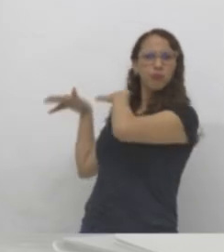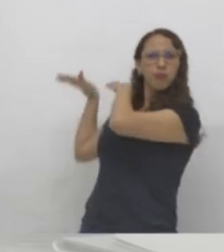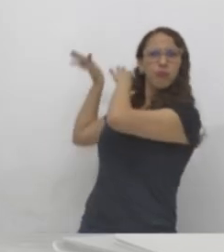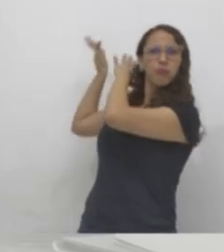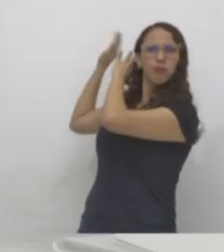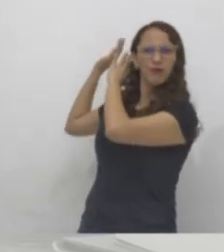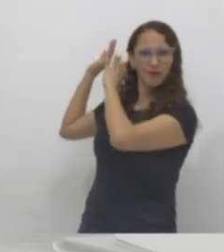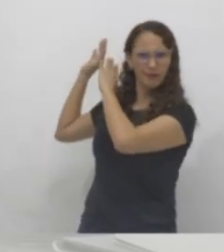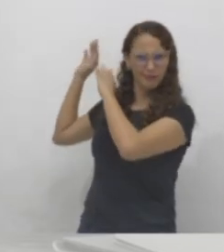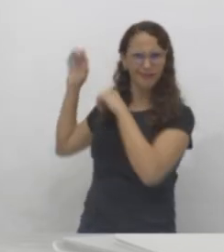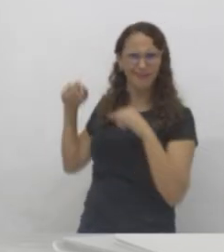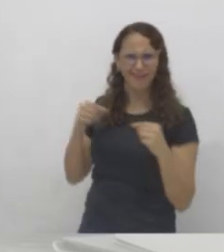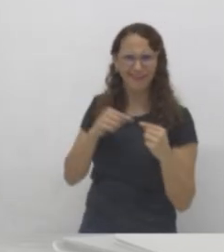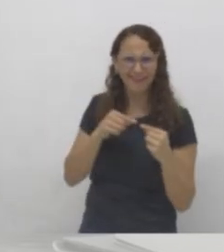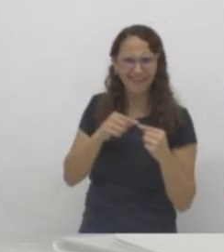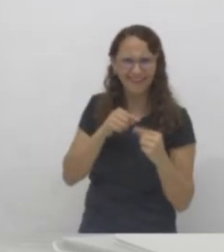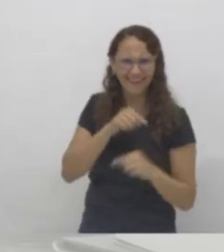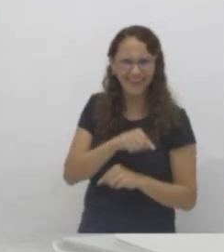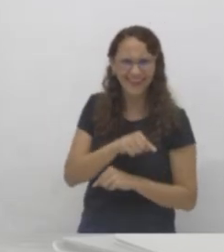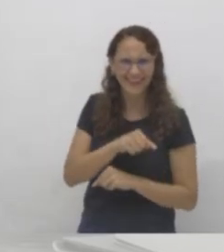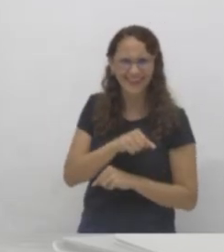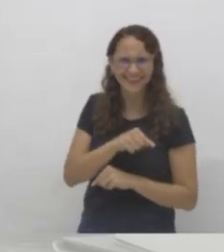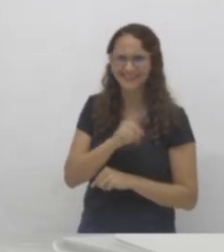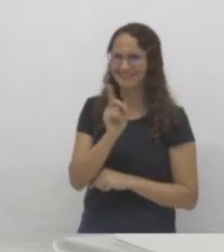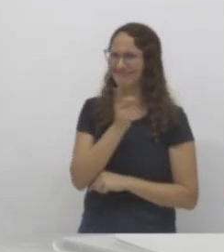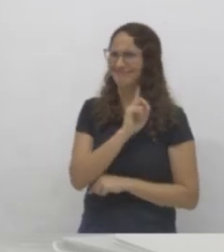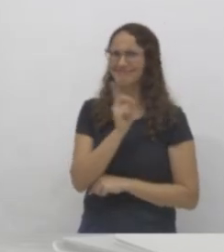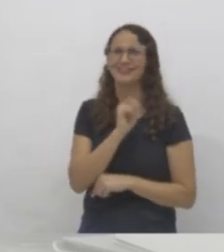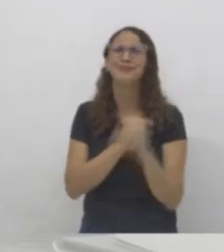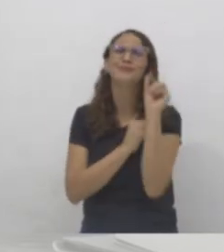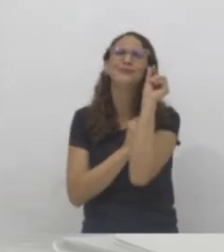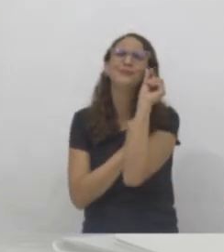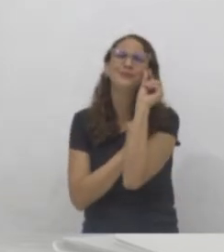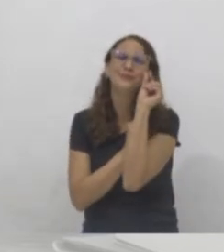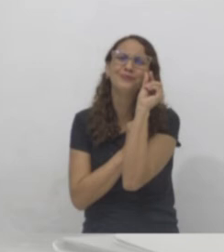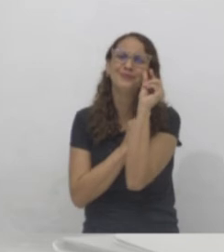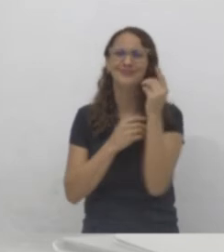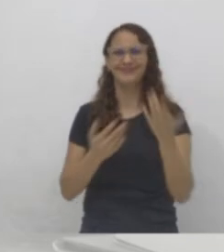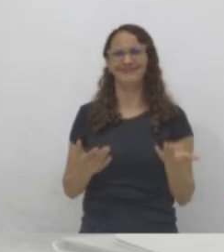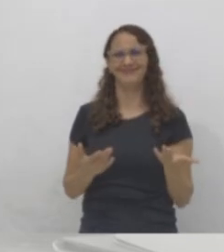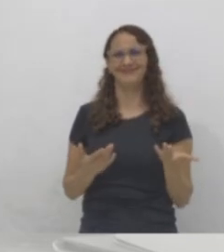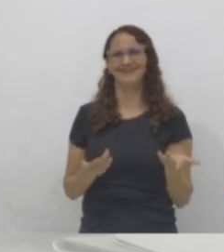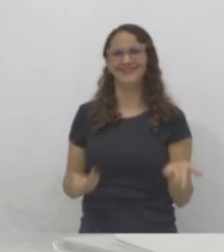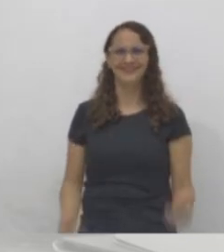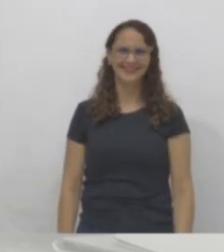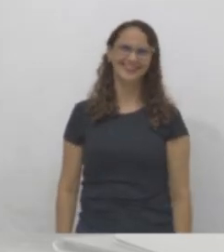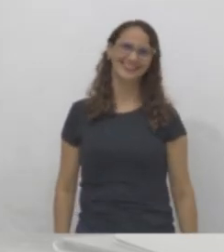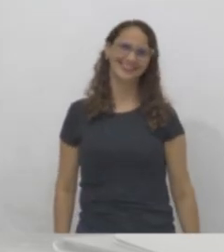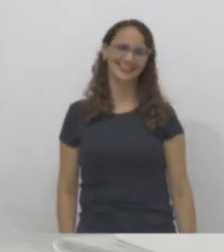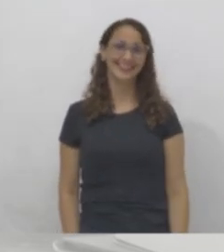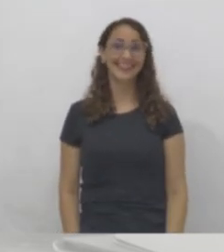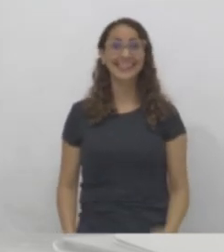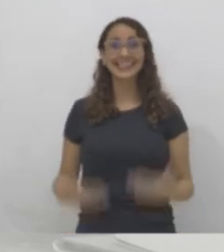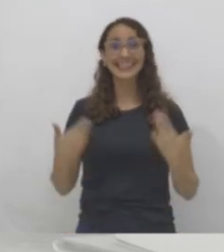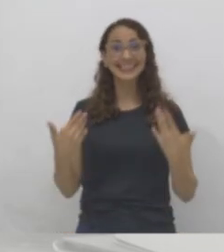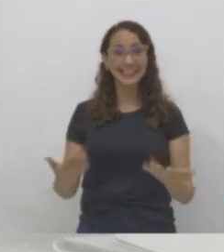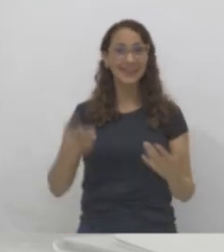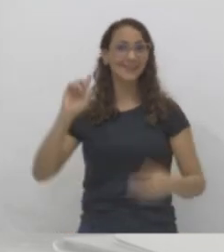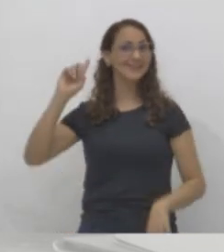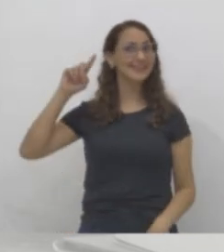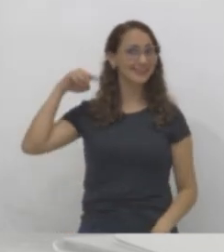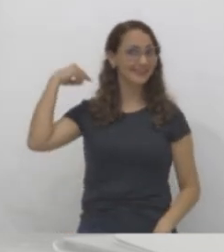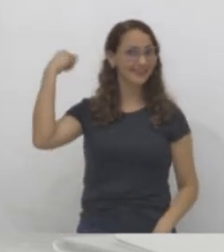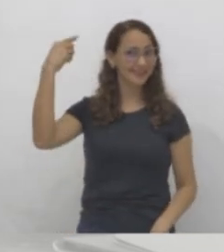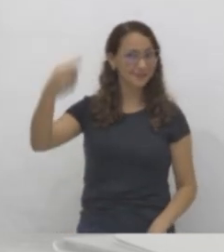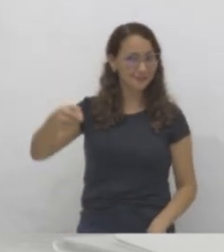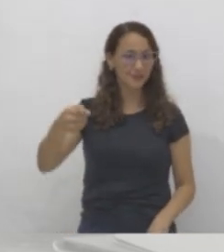O rastro da formiga não produz poeira nenhuma, tá certo? E aí, fica para depois você retirar do